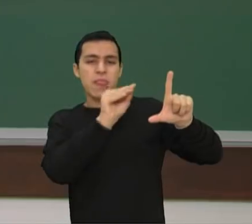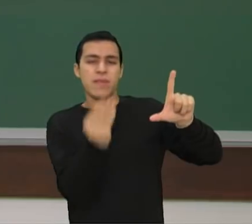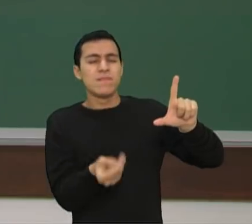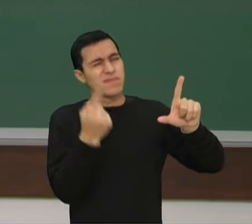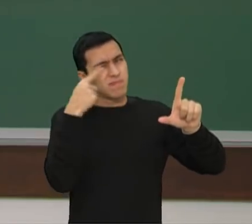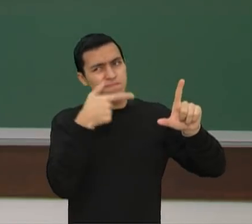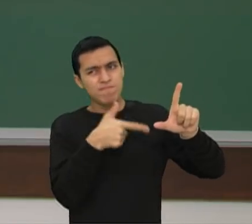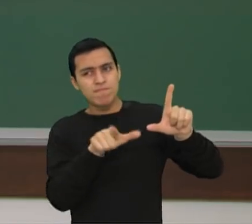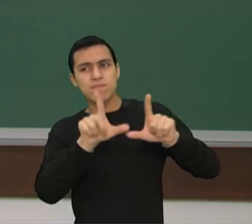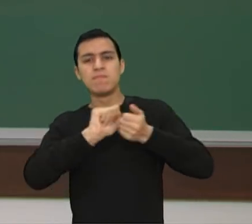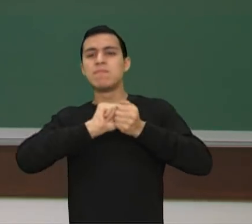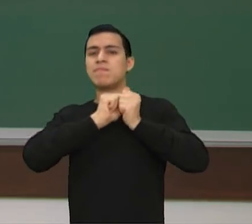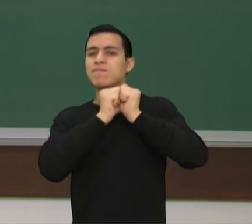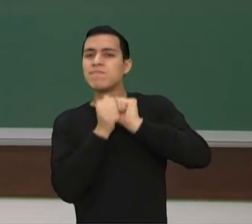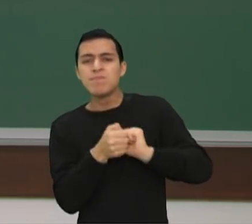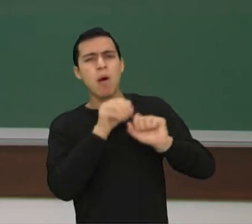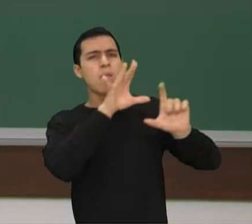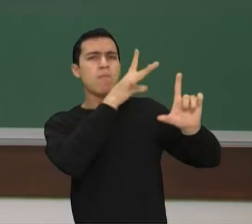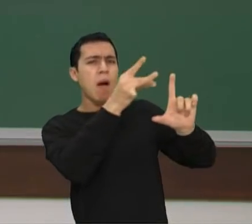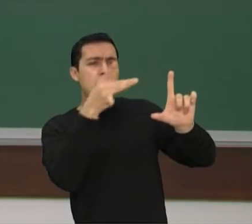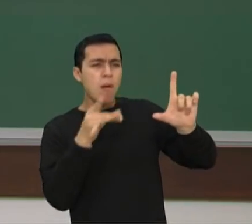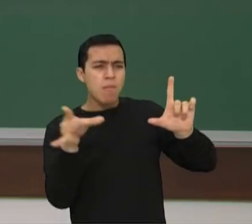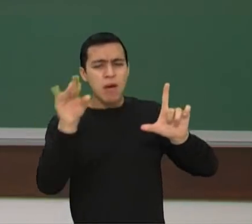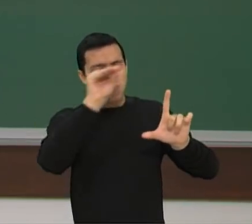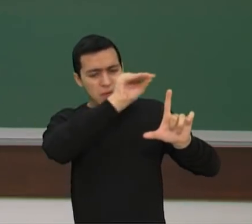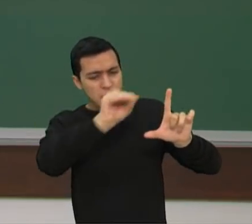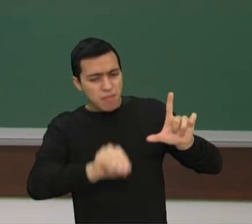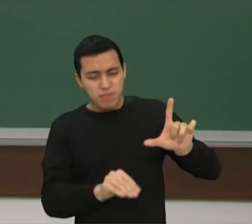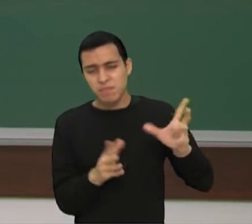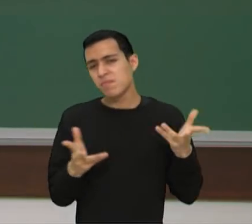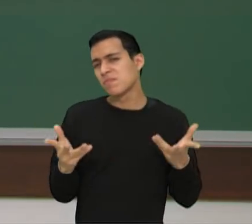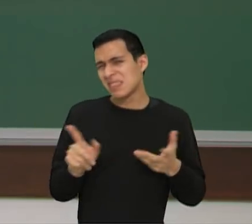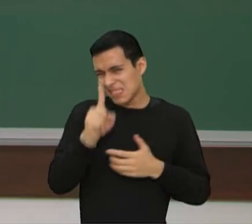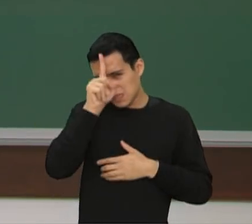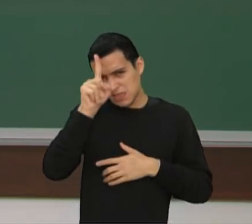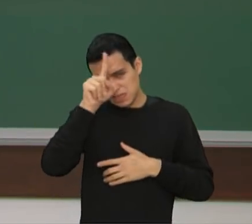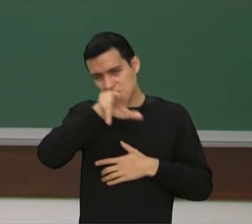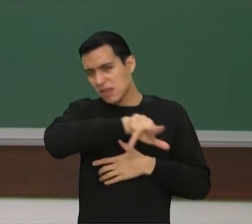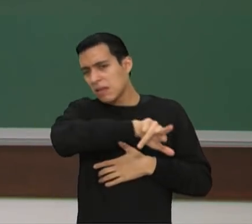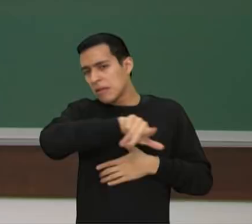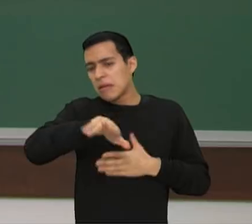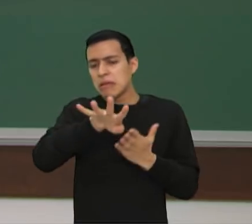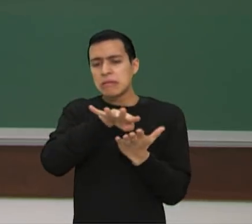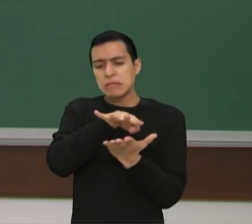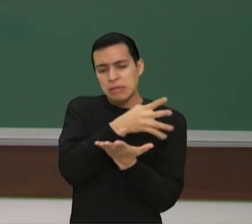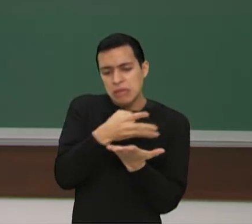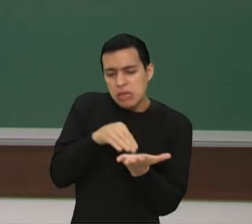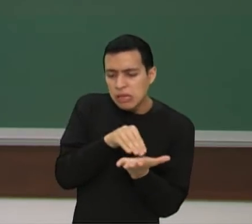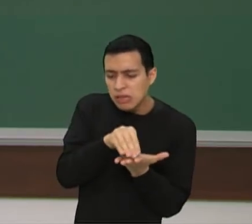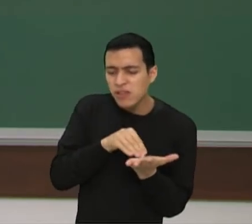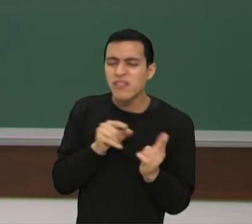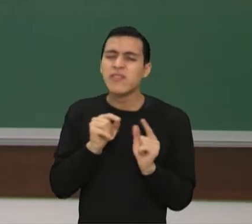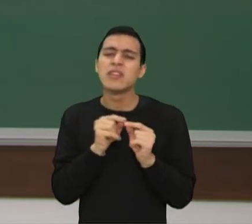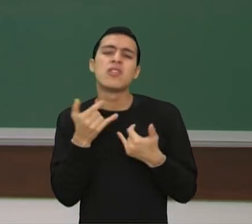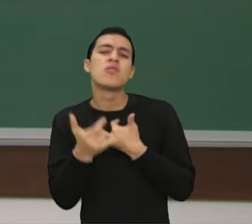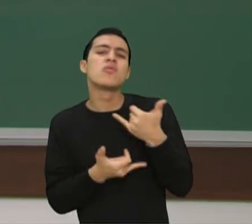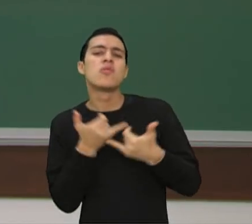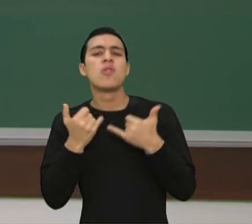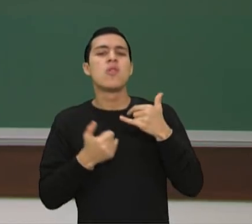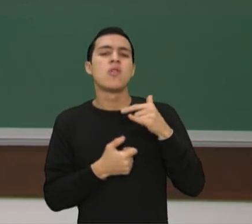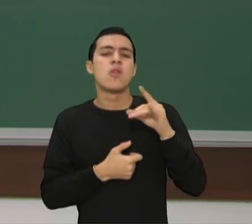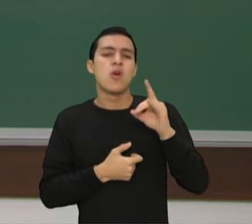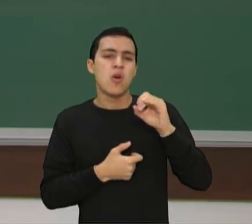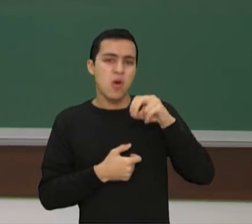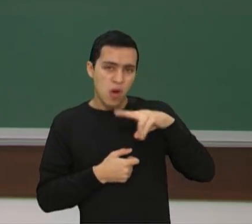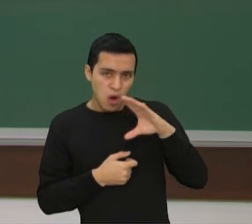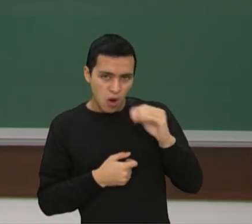consegue ter ideia para vários tipos de tabuleiro que a gente vai fazer o jogo da onça. Então, o mais